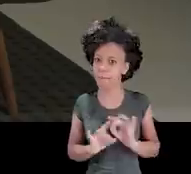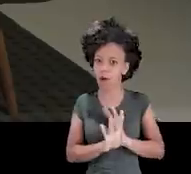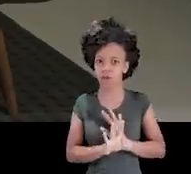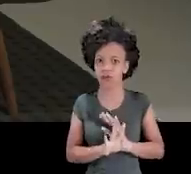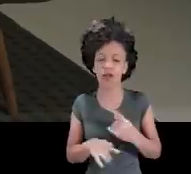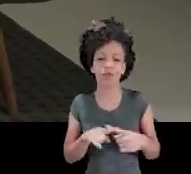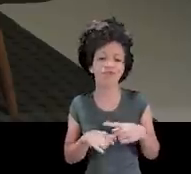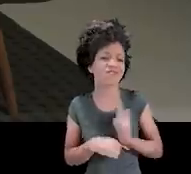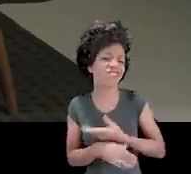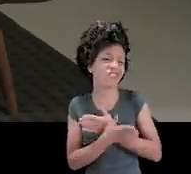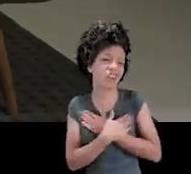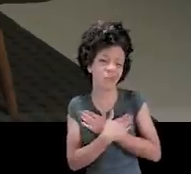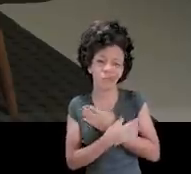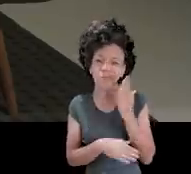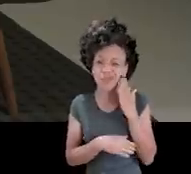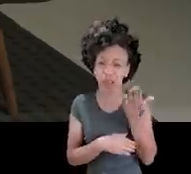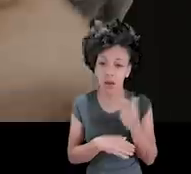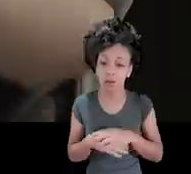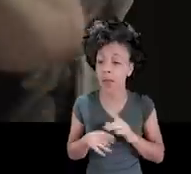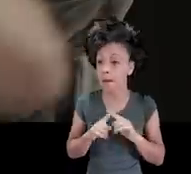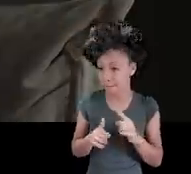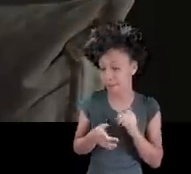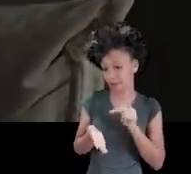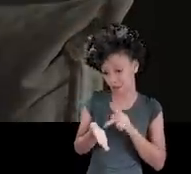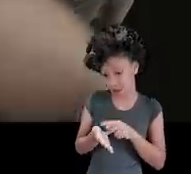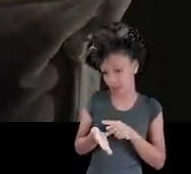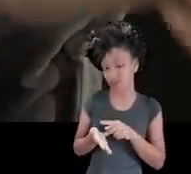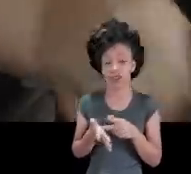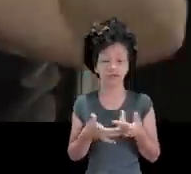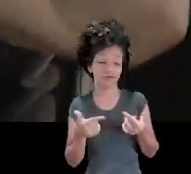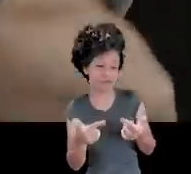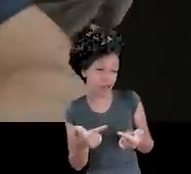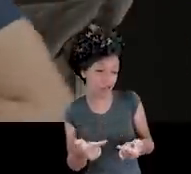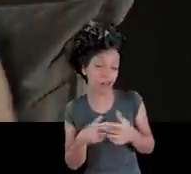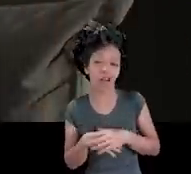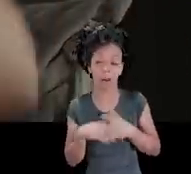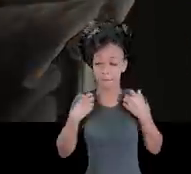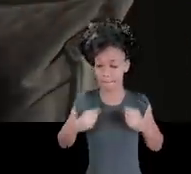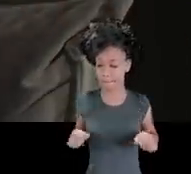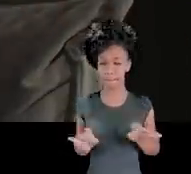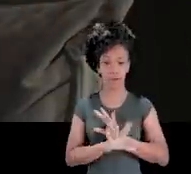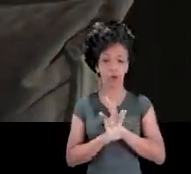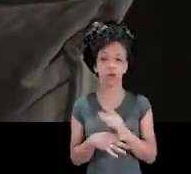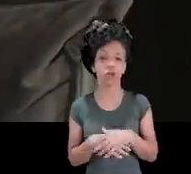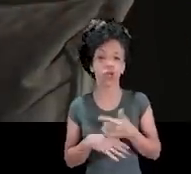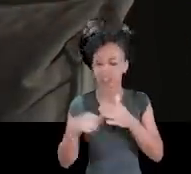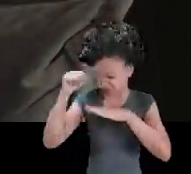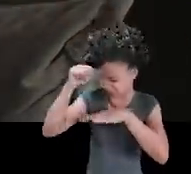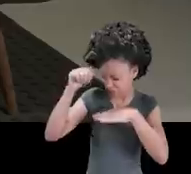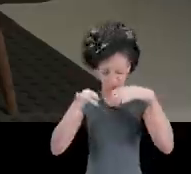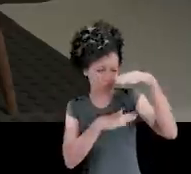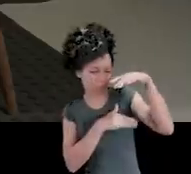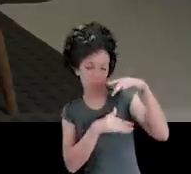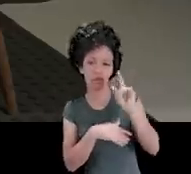Porque a gente é vagabundo. Isso. Na verdade, Sebastião? Às vezes isso. Chega, tá de saco cheio... Pega, põe, tá pronto, isso. Não fica CC, não